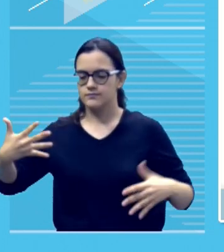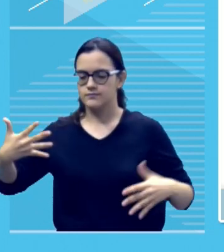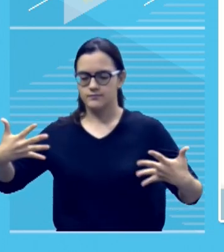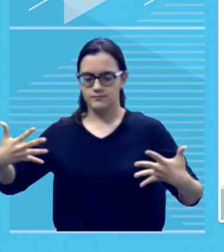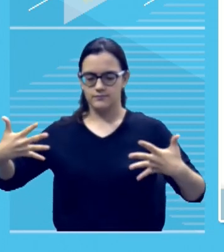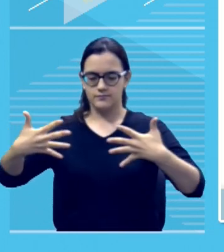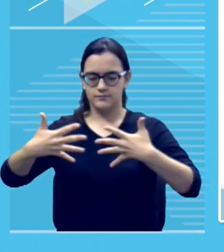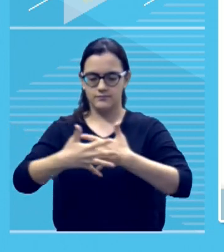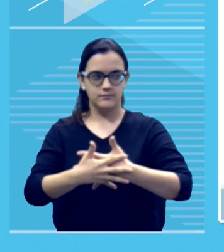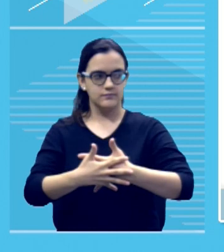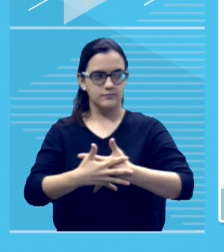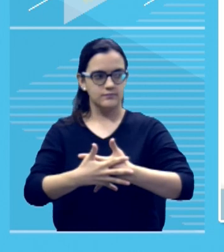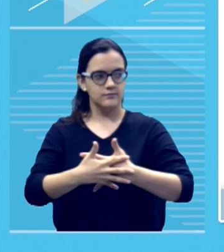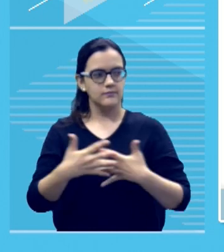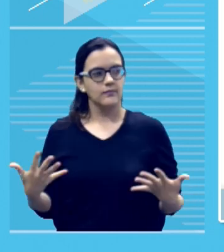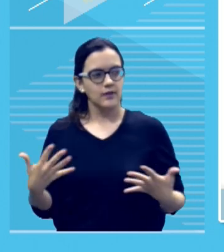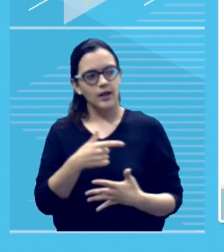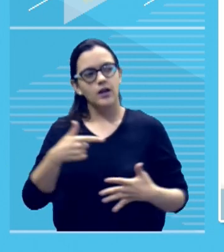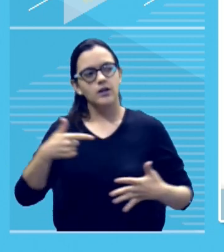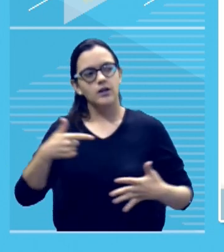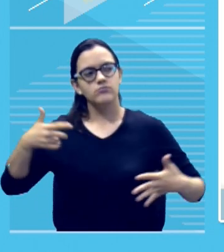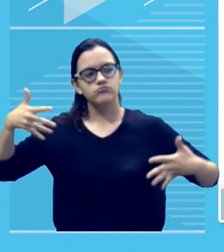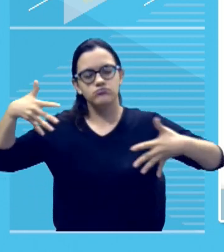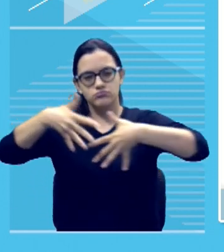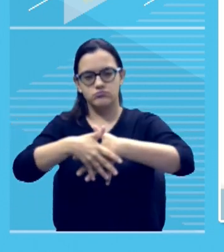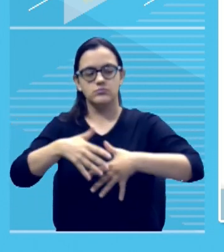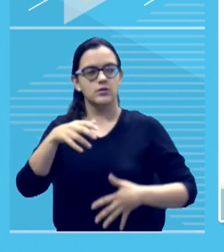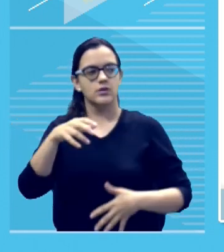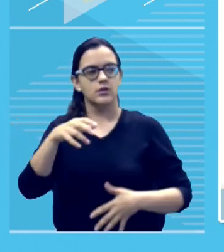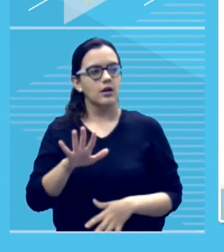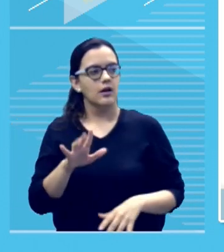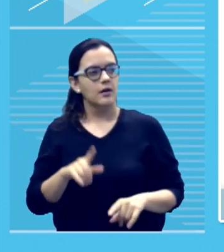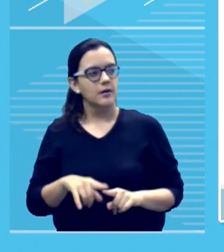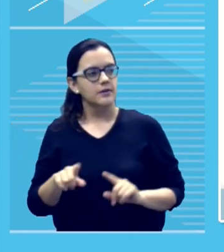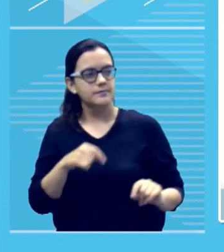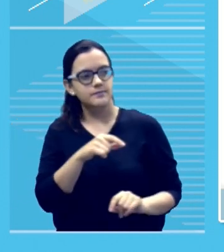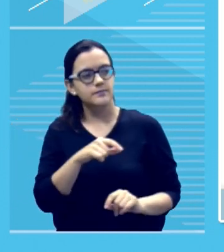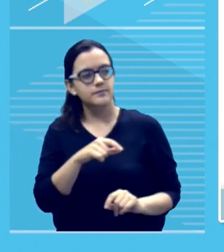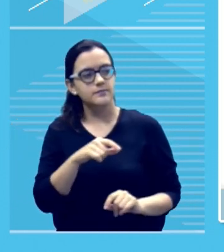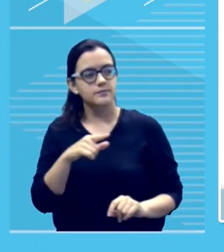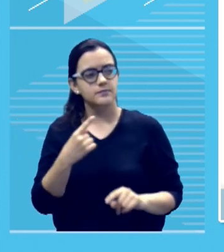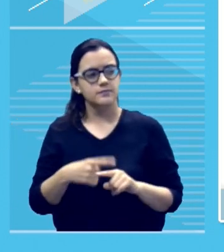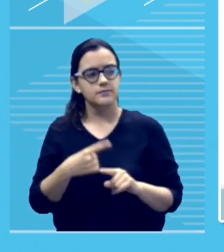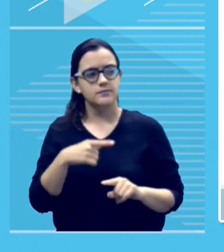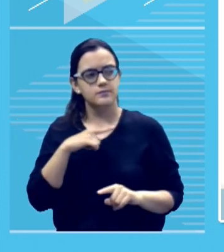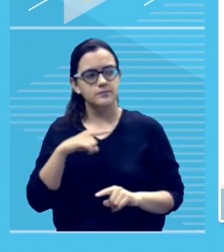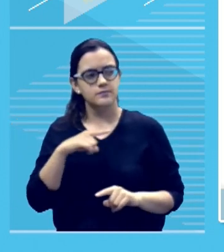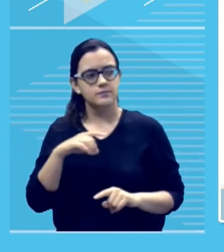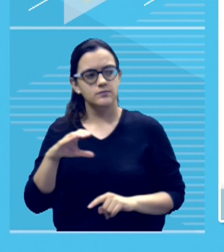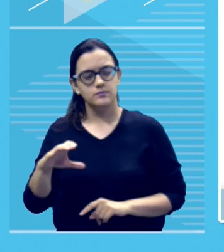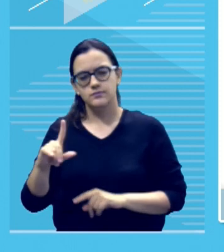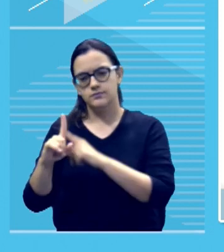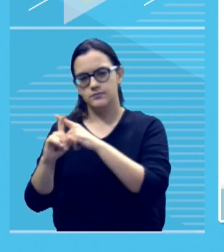carbono assimétrico ou quiral. Um carbono assimétrico ou quiral, ok?